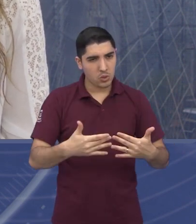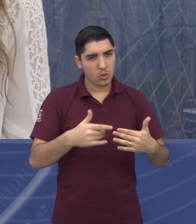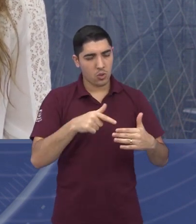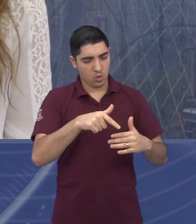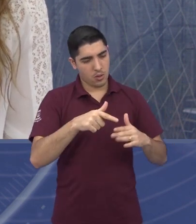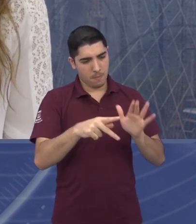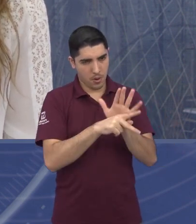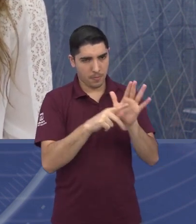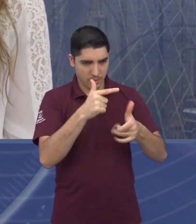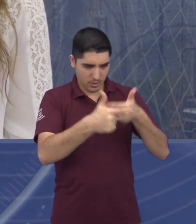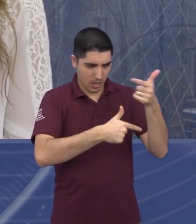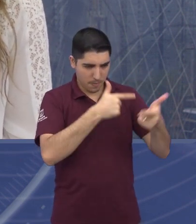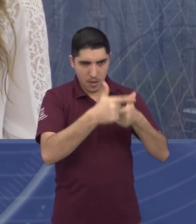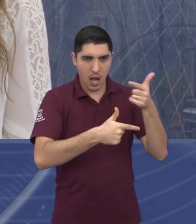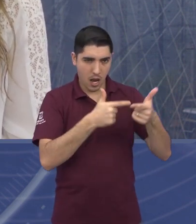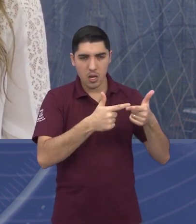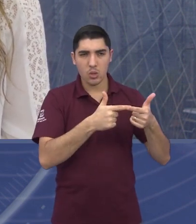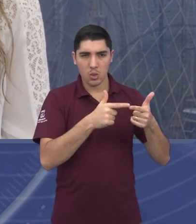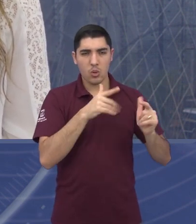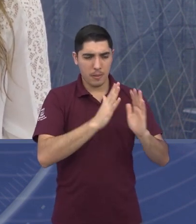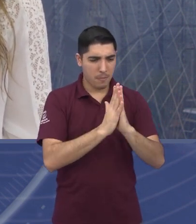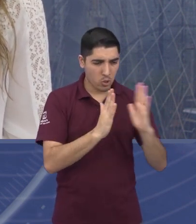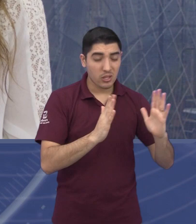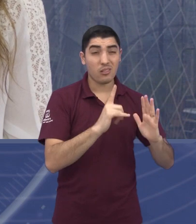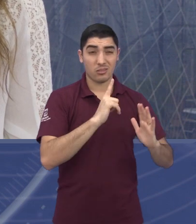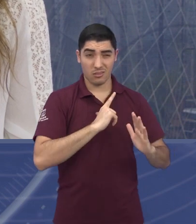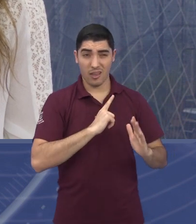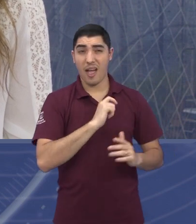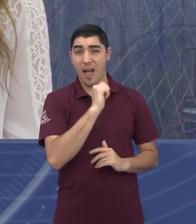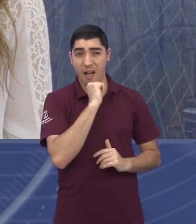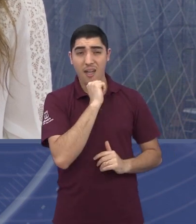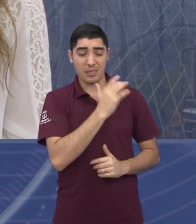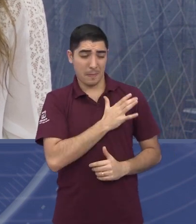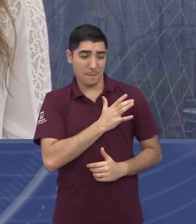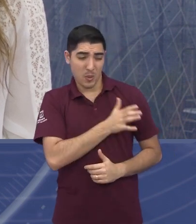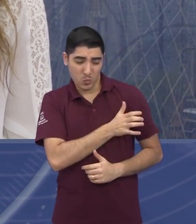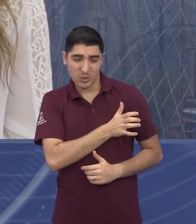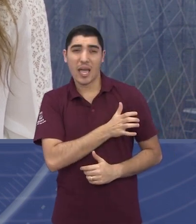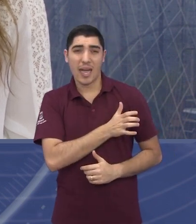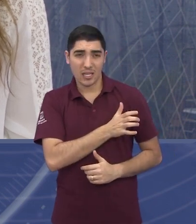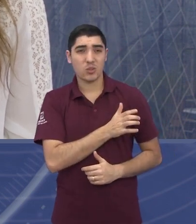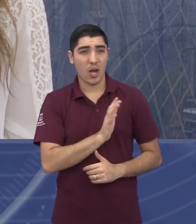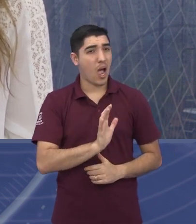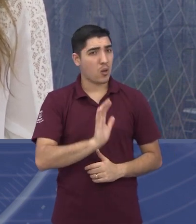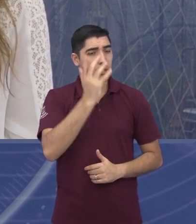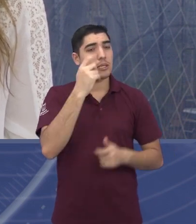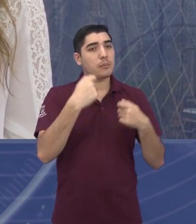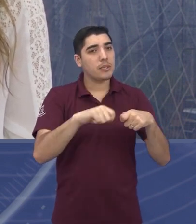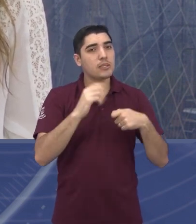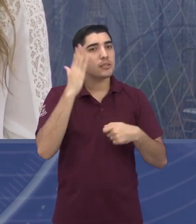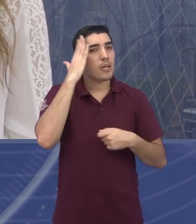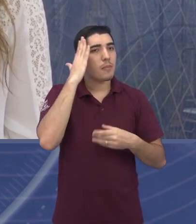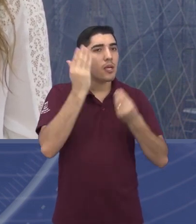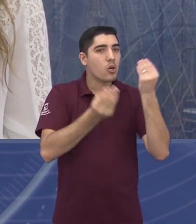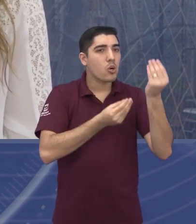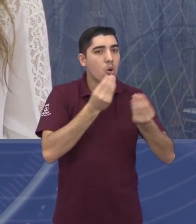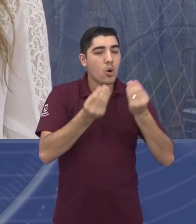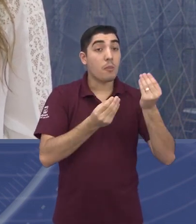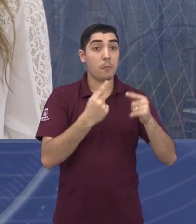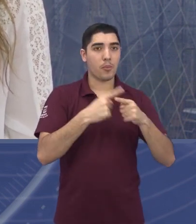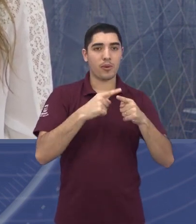de trabalho, tem muito preconceito, e aí é importante também saber lidar, né,